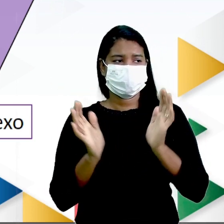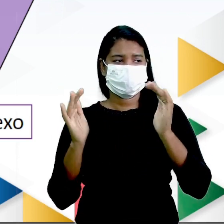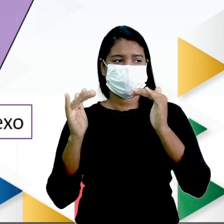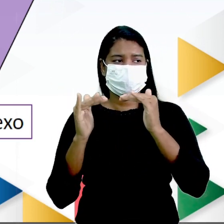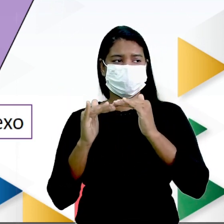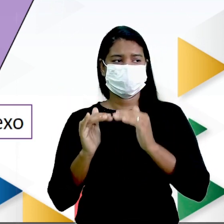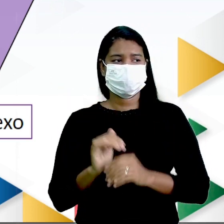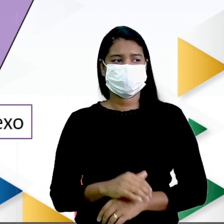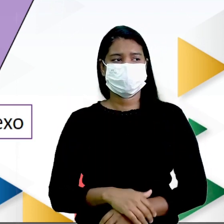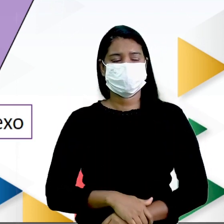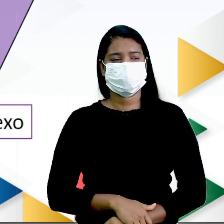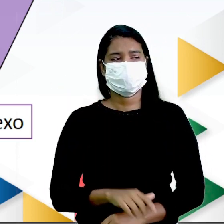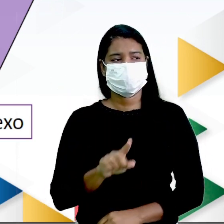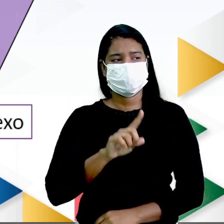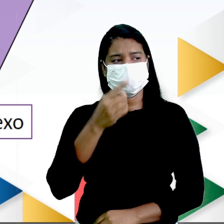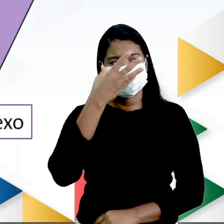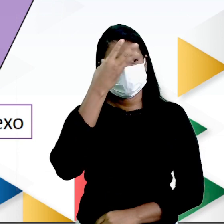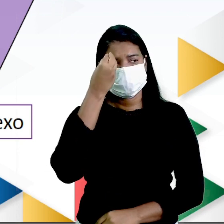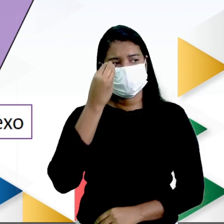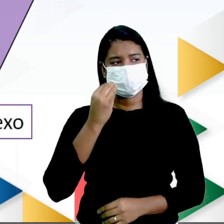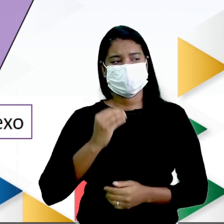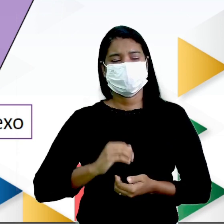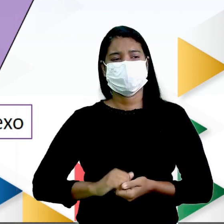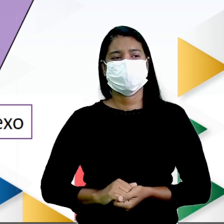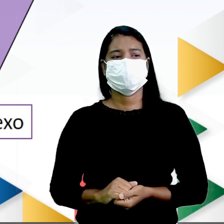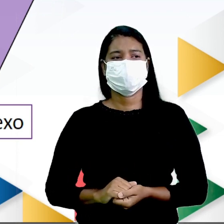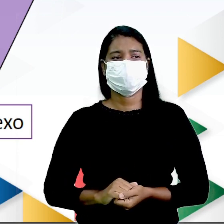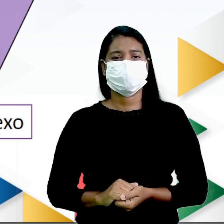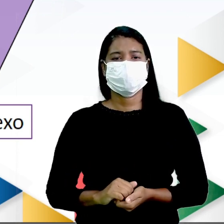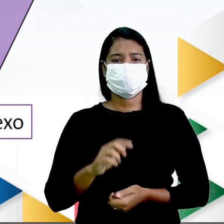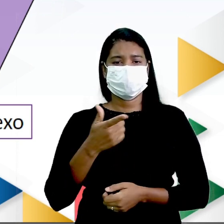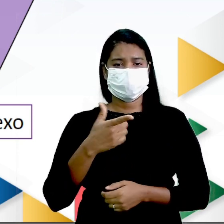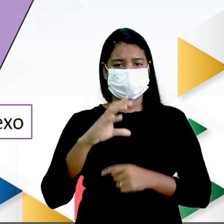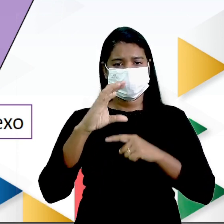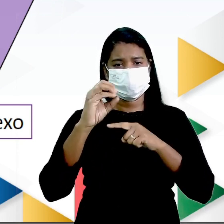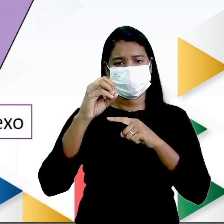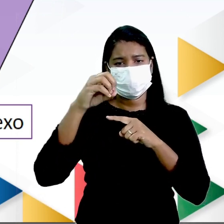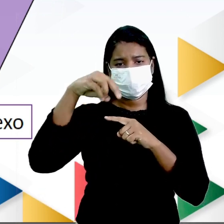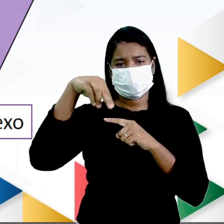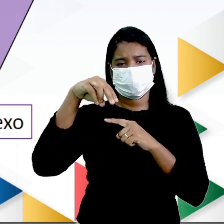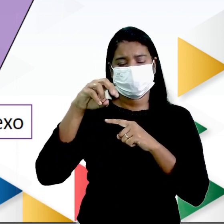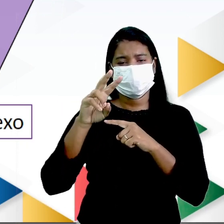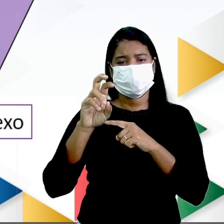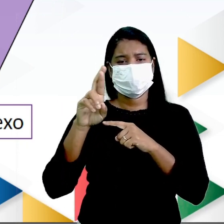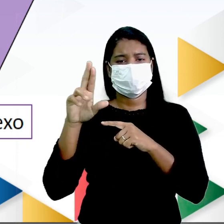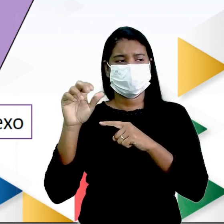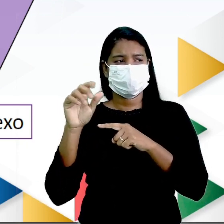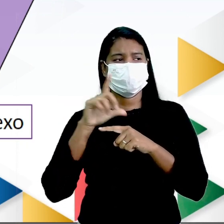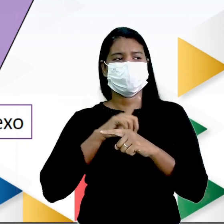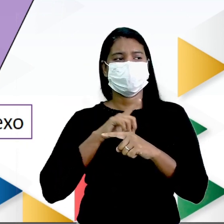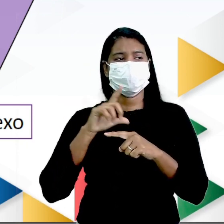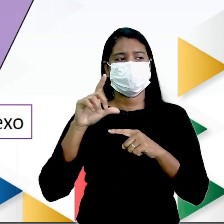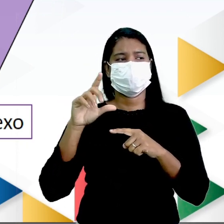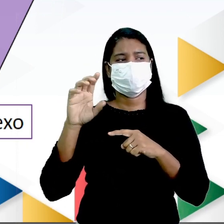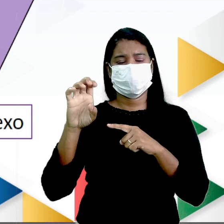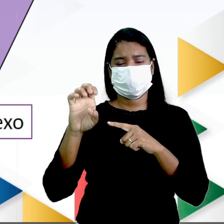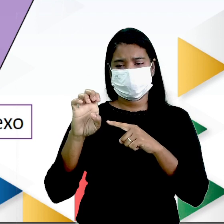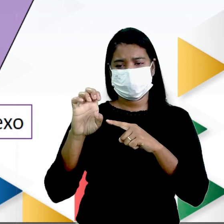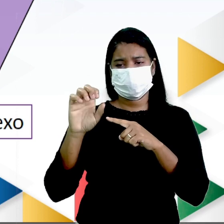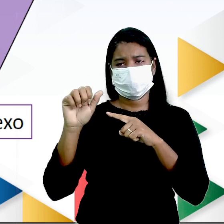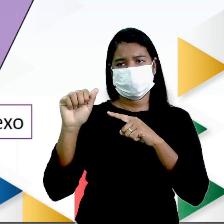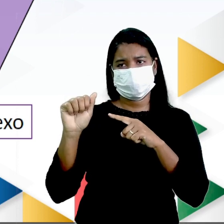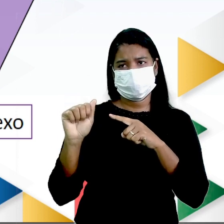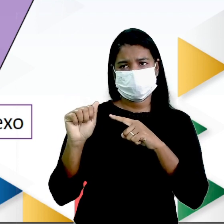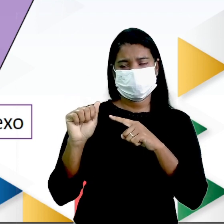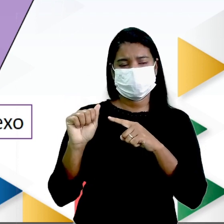bom? E não esquece, o não convexo, ele normalmente tem a letra E, o A, L, ele mais